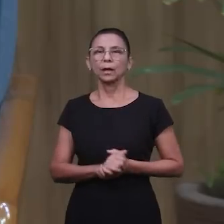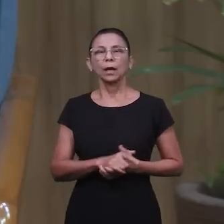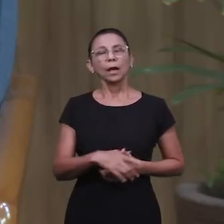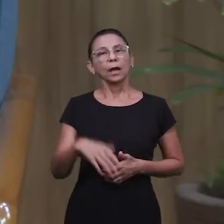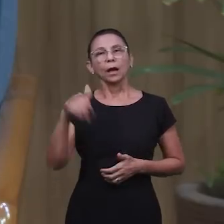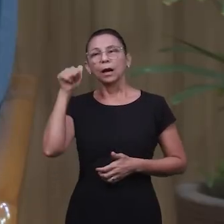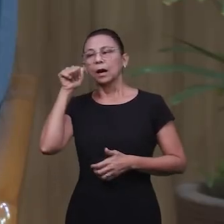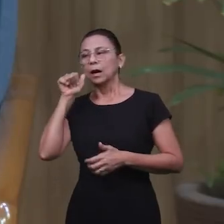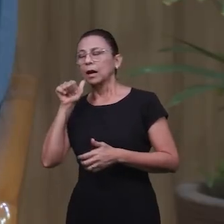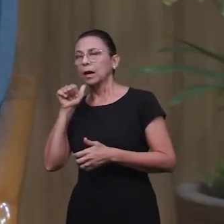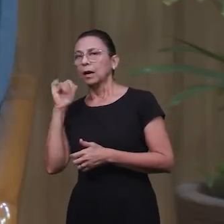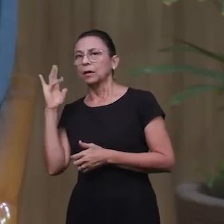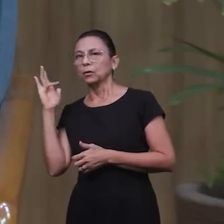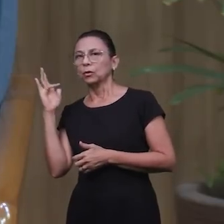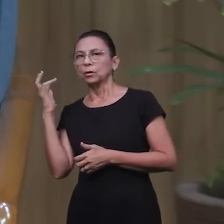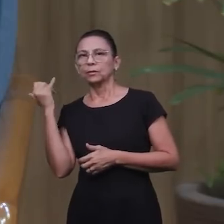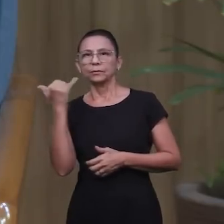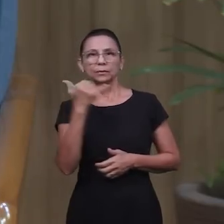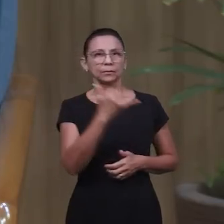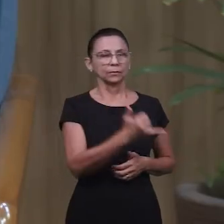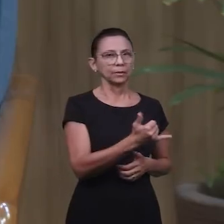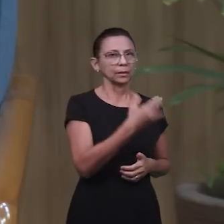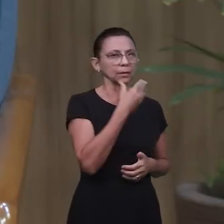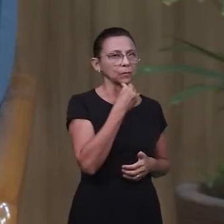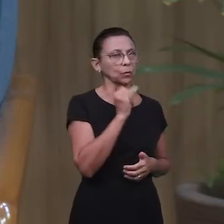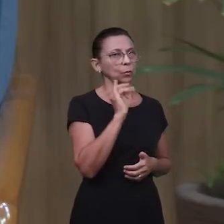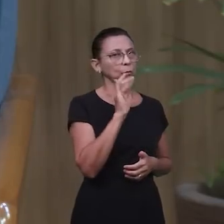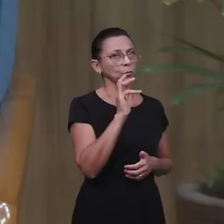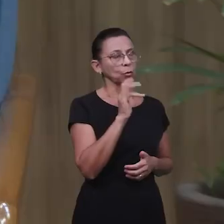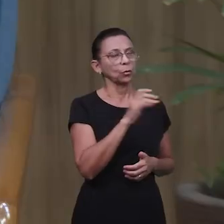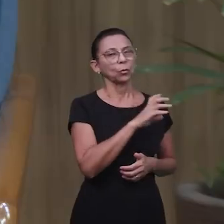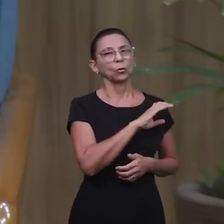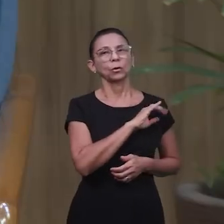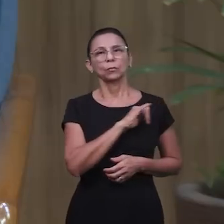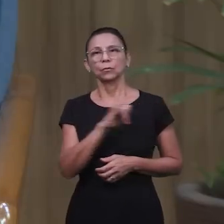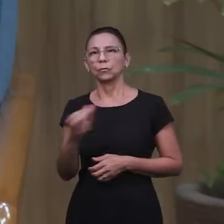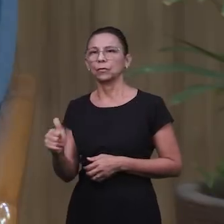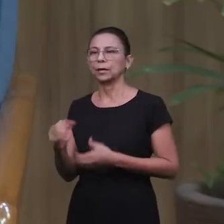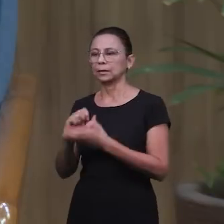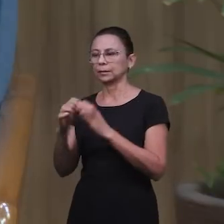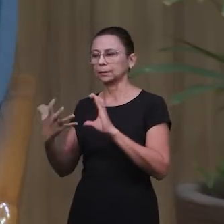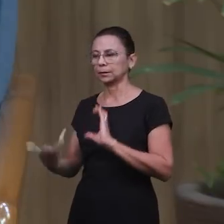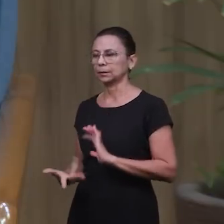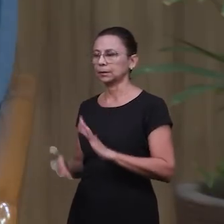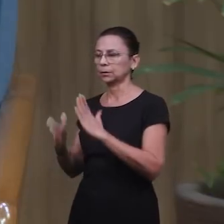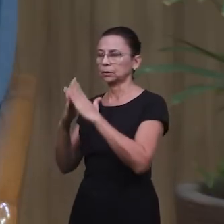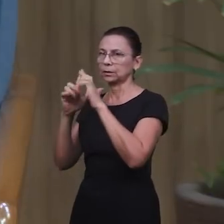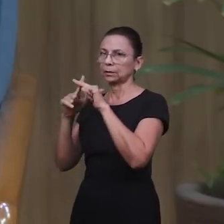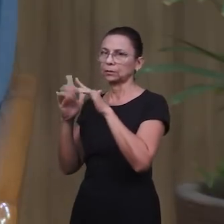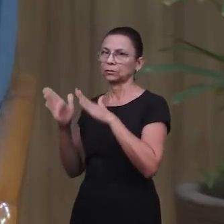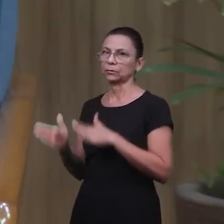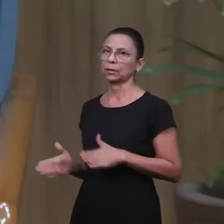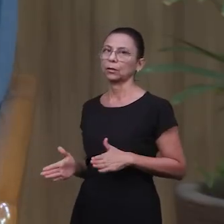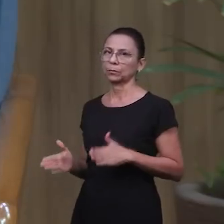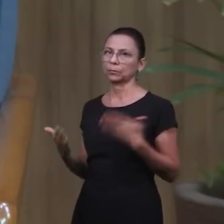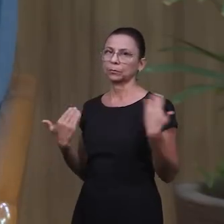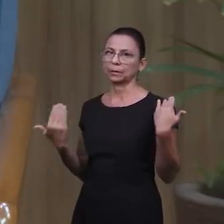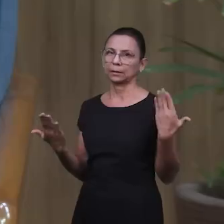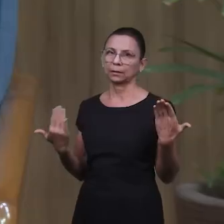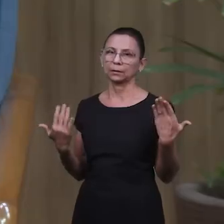noiva, ressalta a sua beleza de forma, ressalta as suas características que profeticamente apontam para a igreja